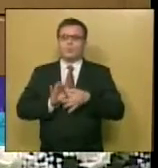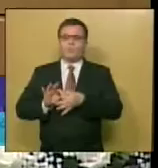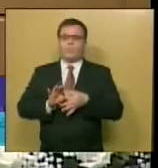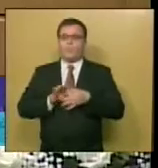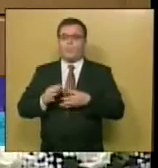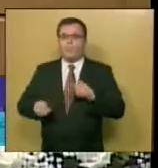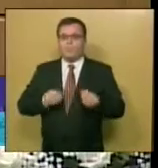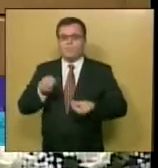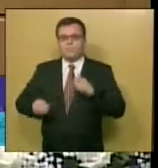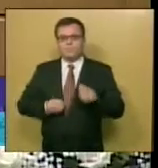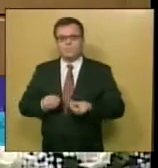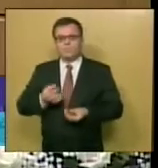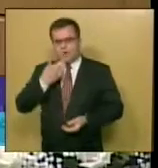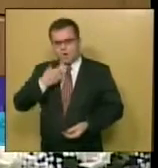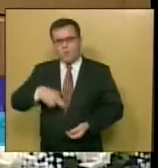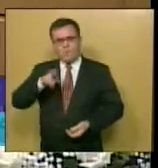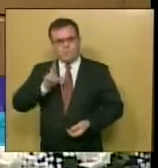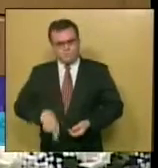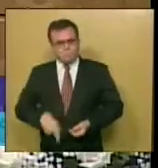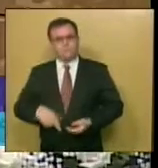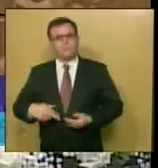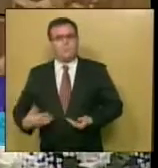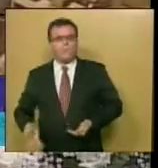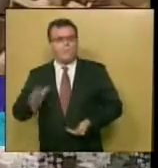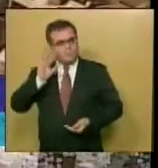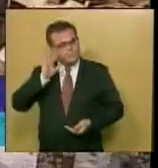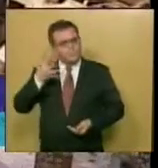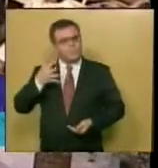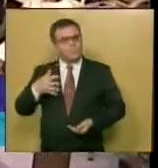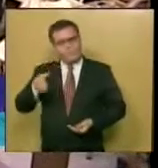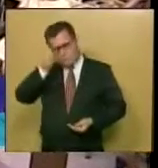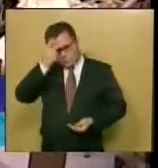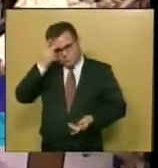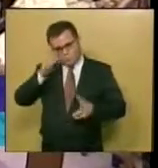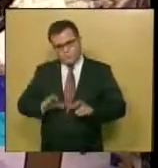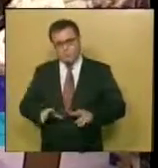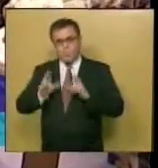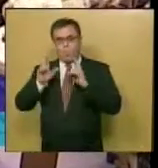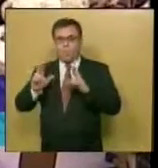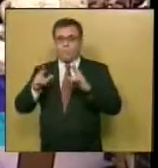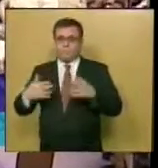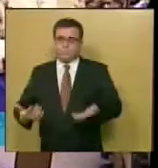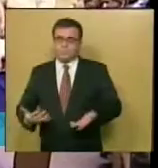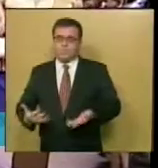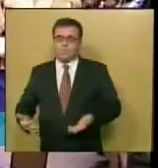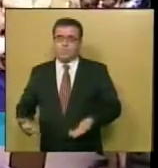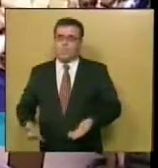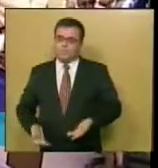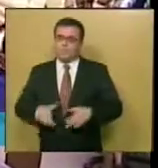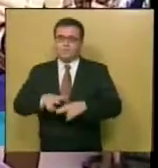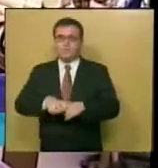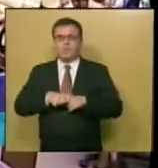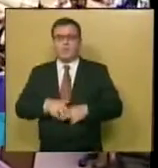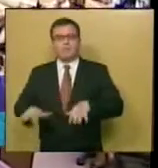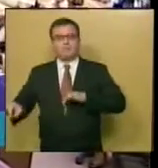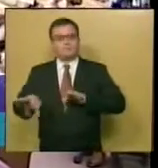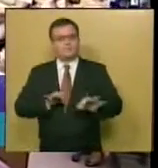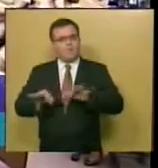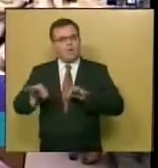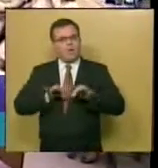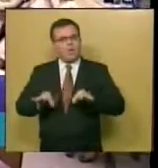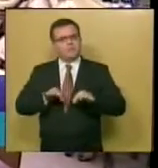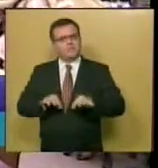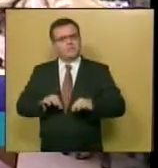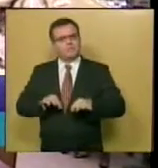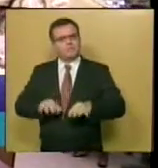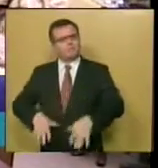sobre o real motivo da decisão tomada pelo prefeito. Em consequência, foi organizada uma manifestação